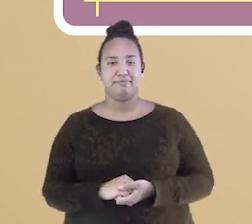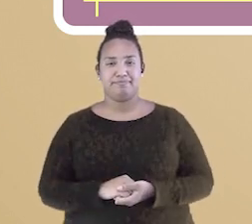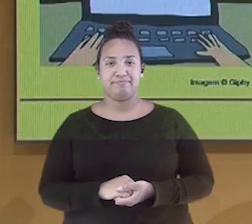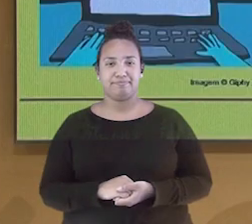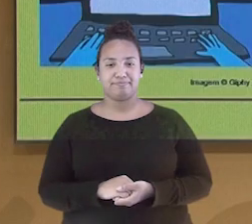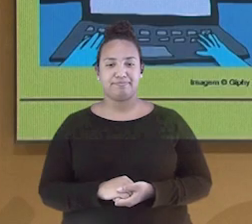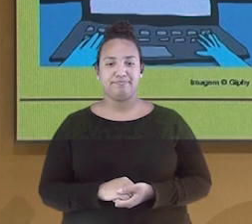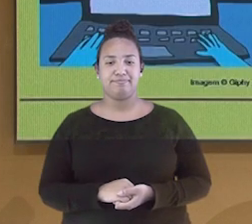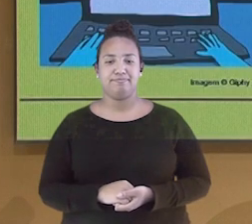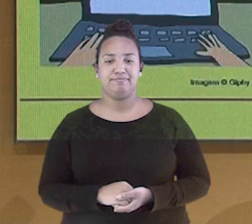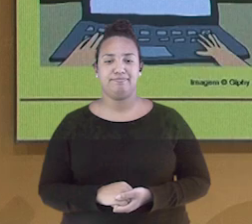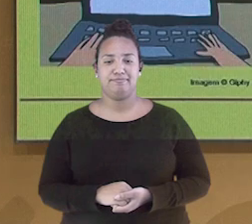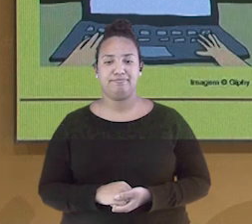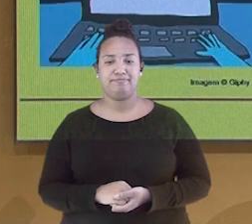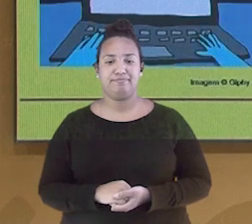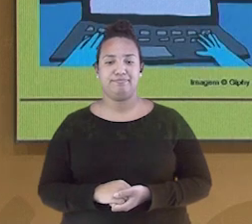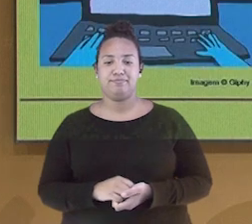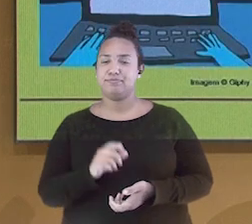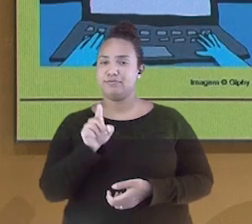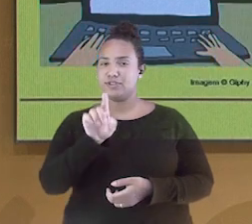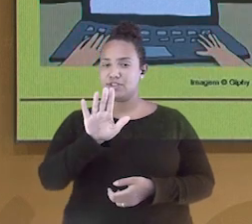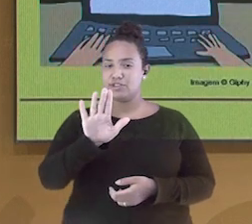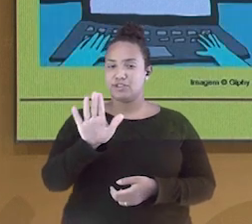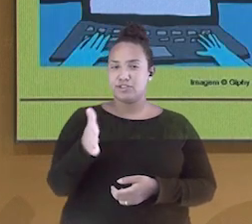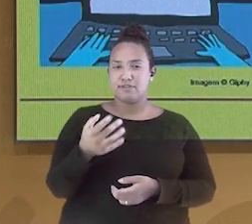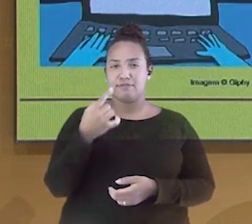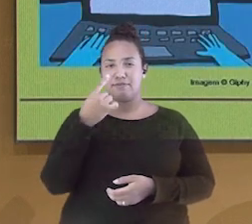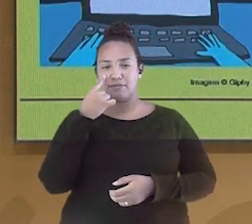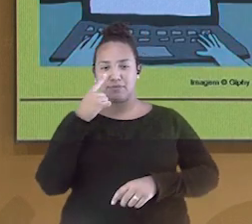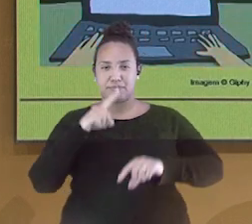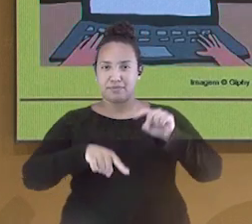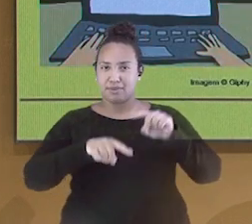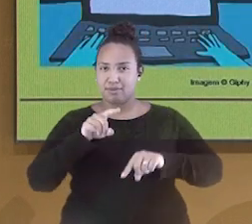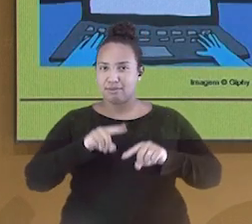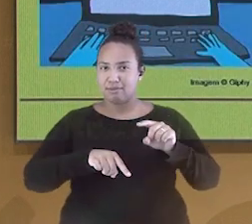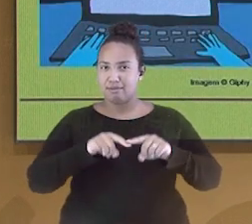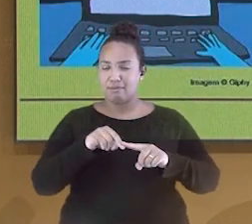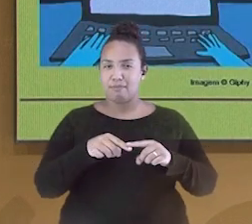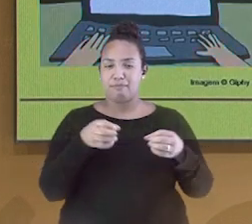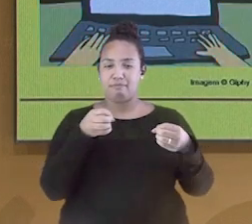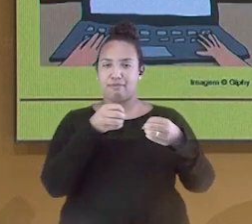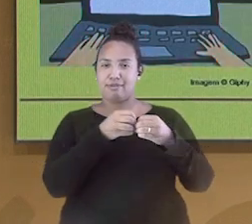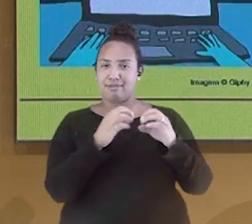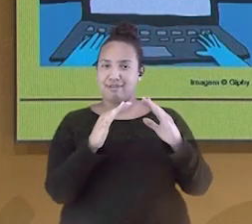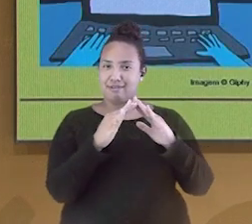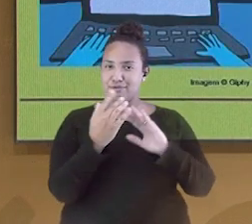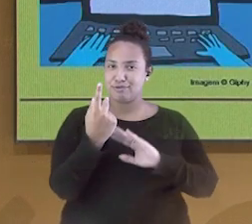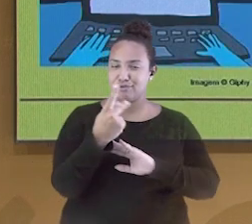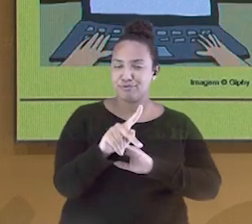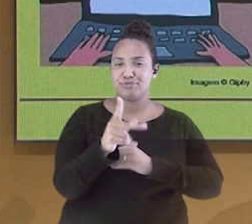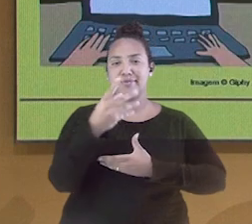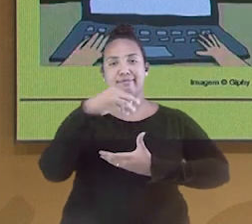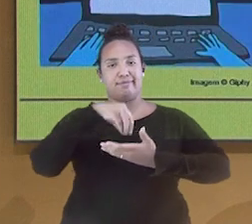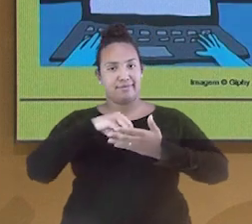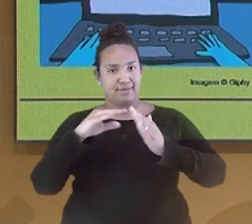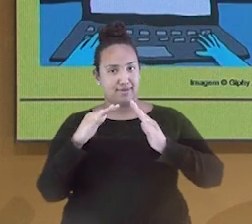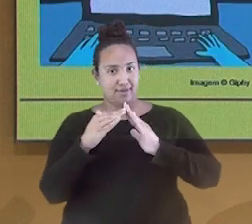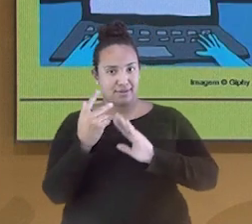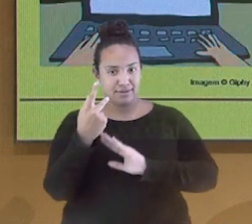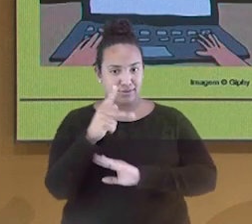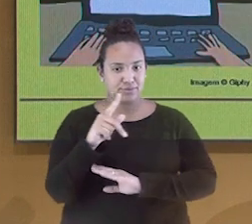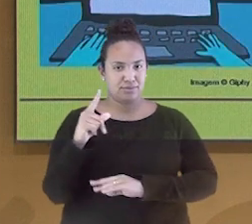comigo. Você já reparou na forma dos objetos à sua volta, na sua casa, que possuem uma forma de figura